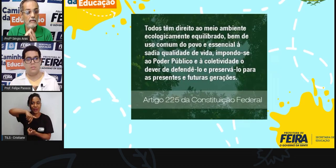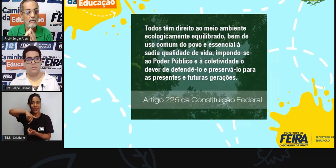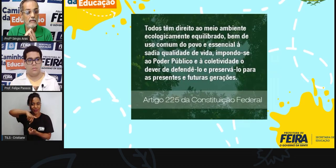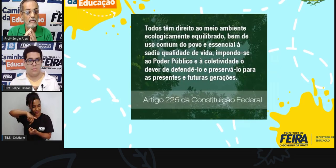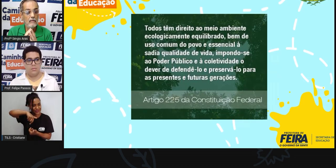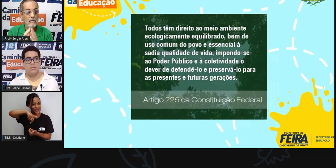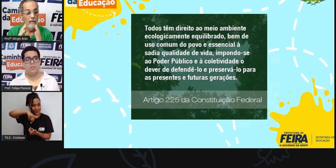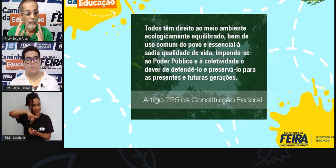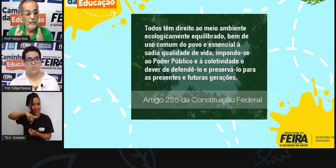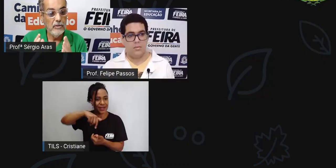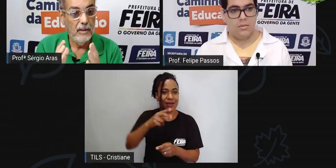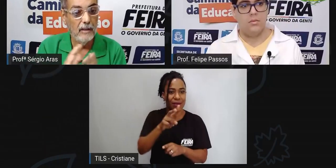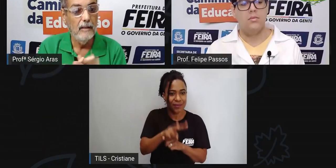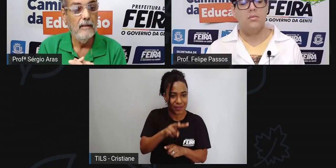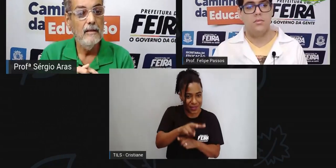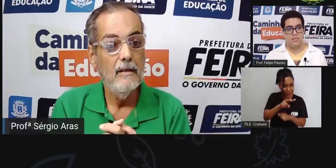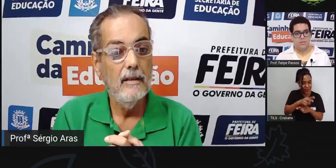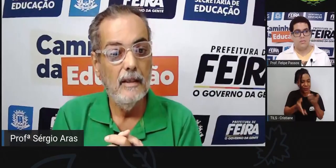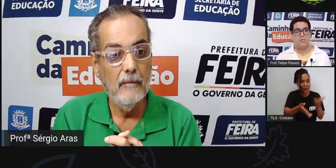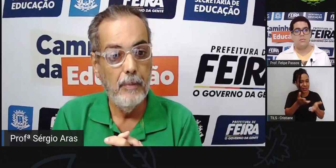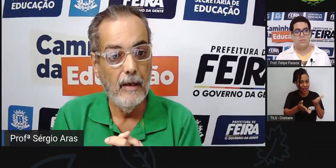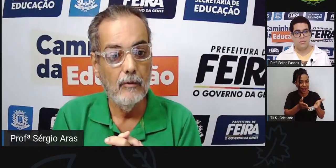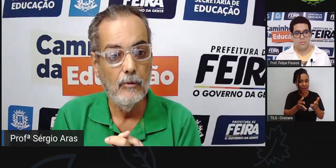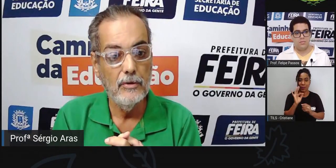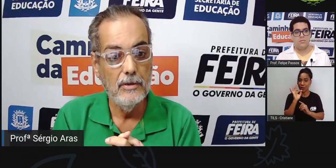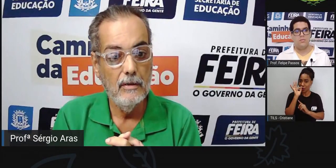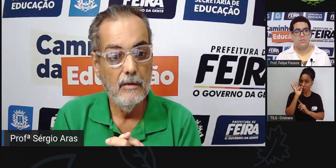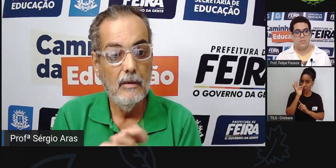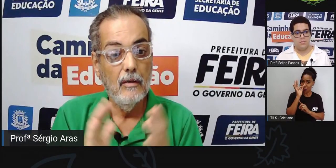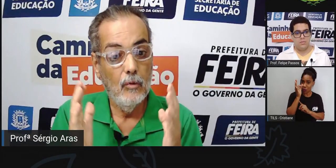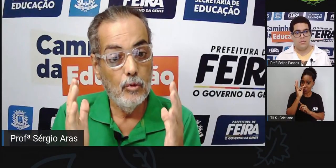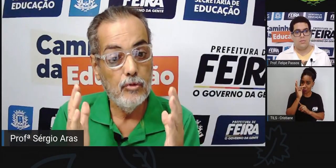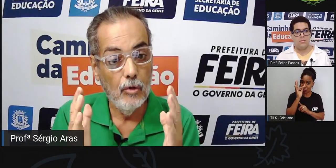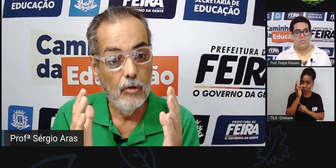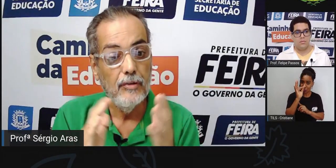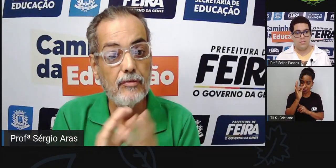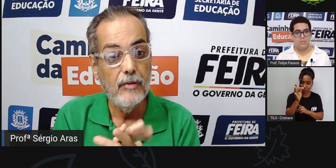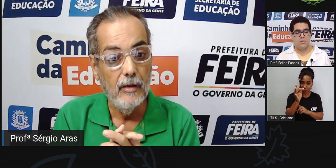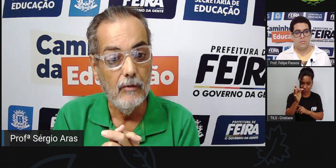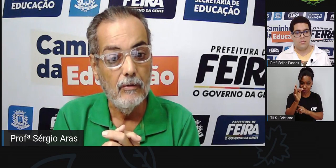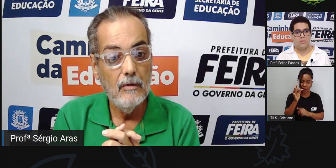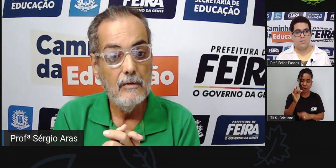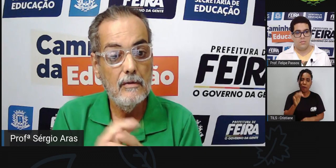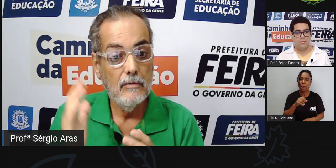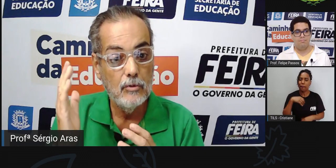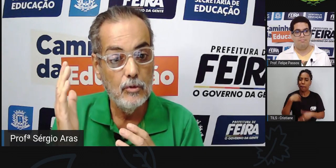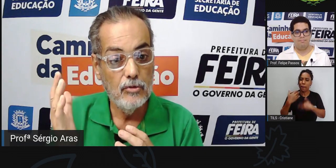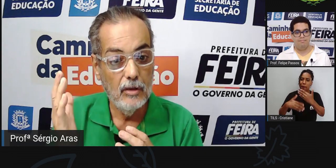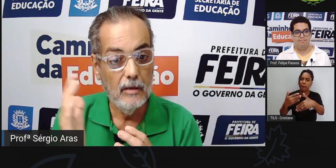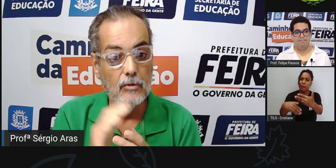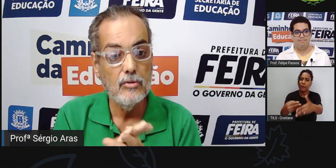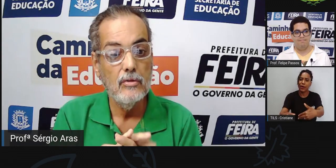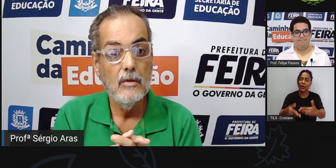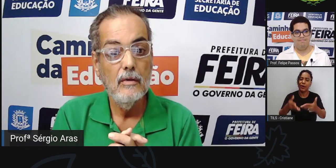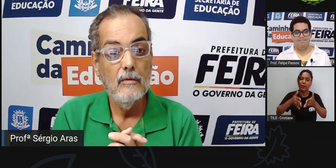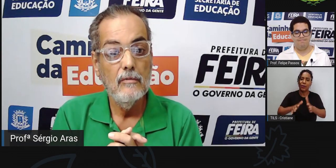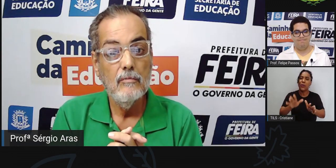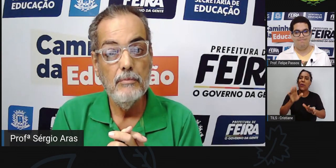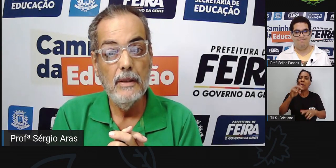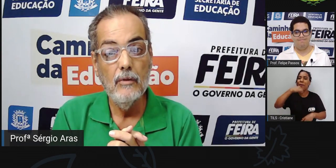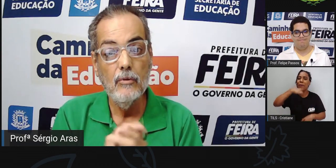não chegue e lhe pergunte, o senhor viveu nos anos